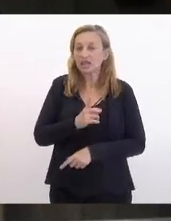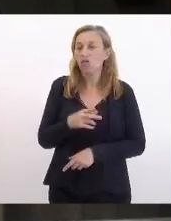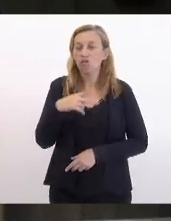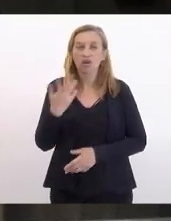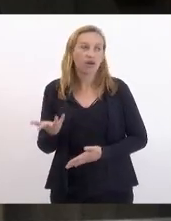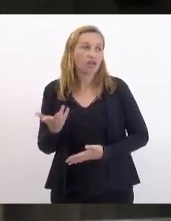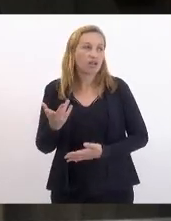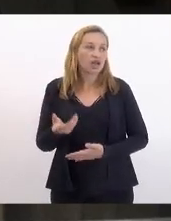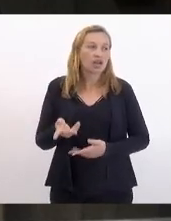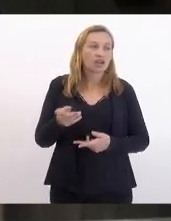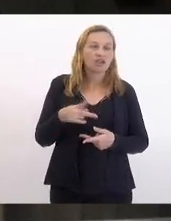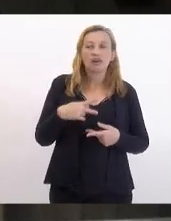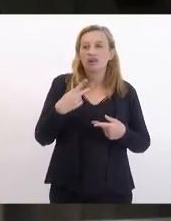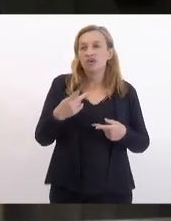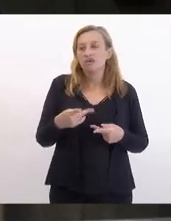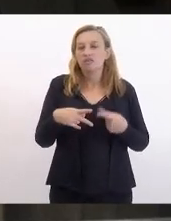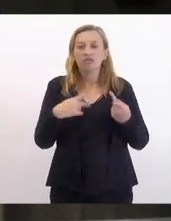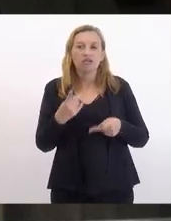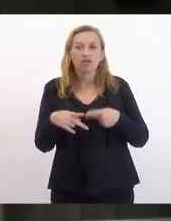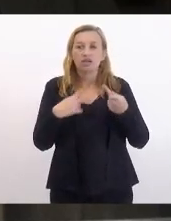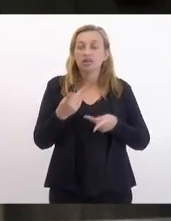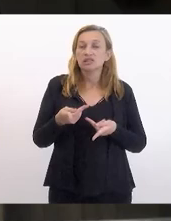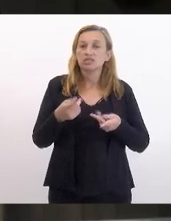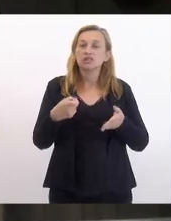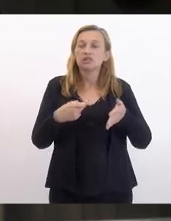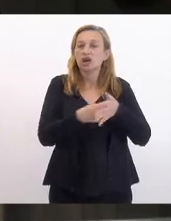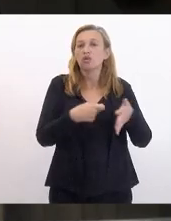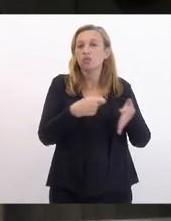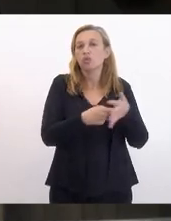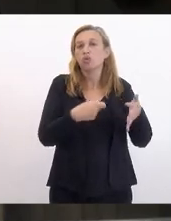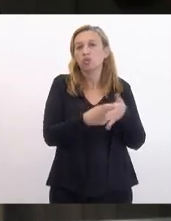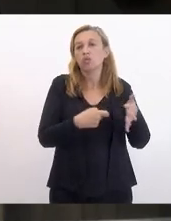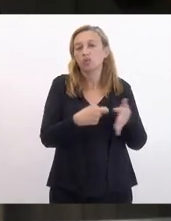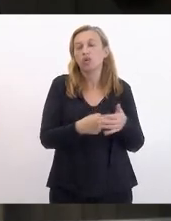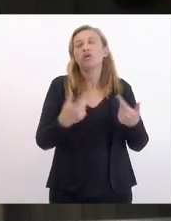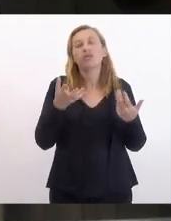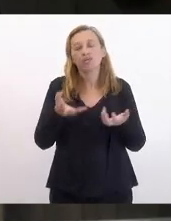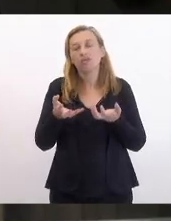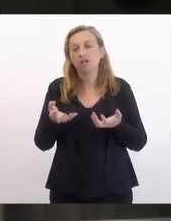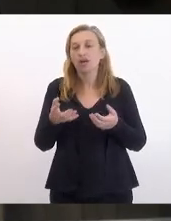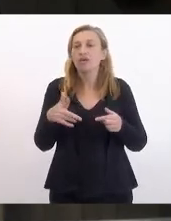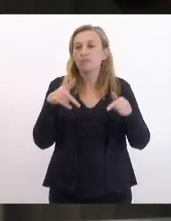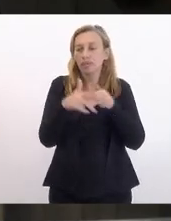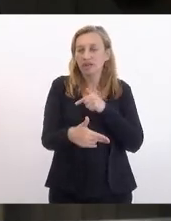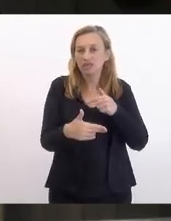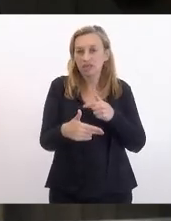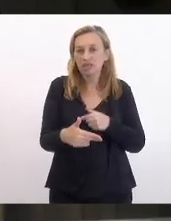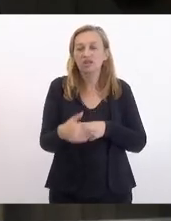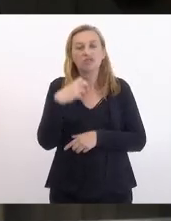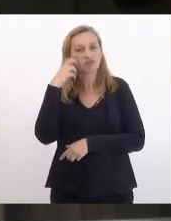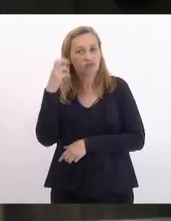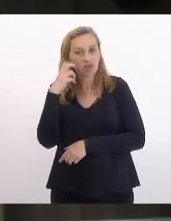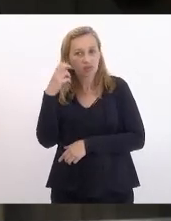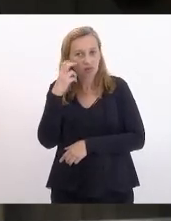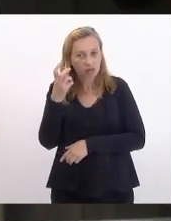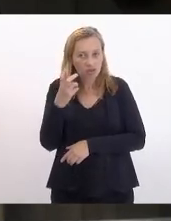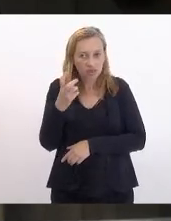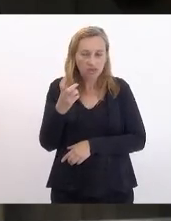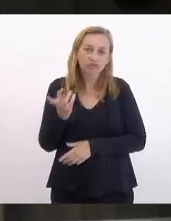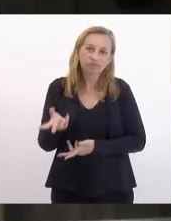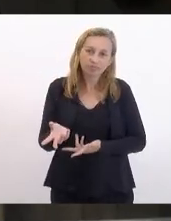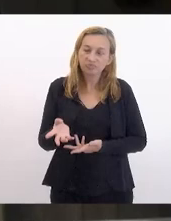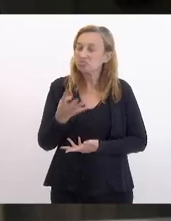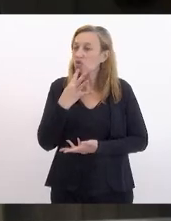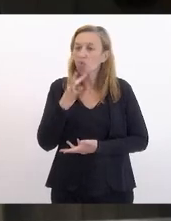ficar dando corda ainda o santo denúncias anônimas que pretendem interferir constrangê-la e